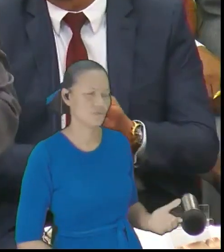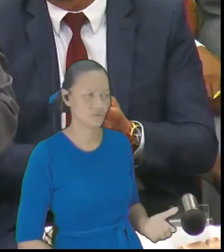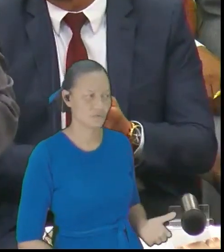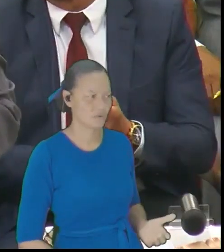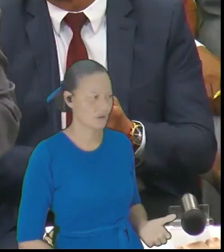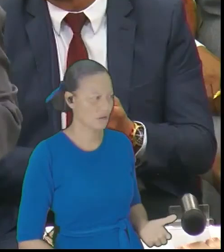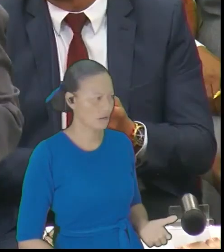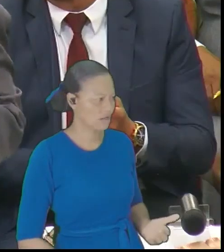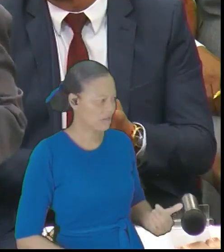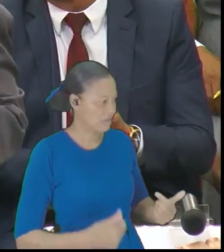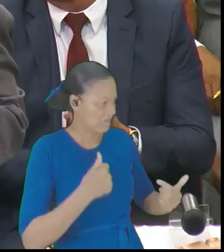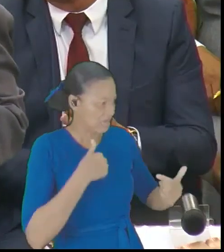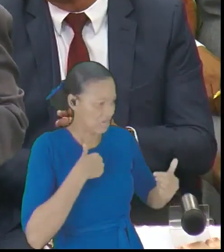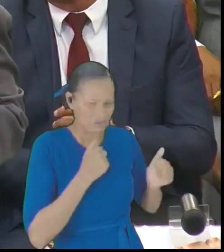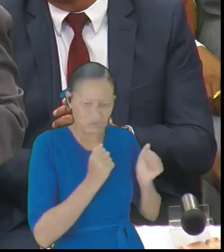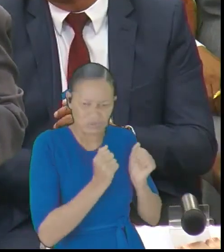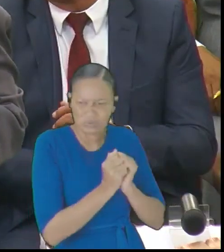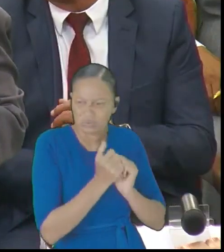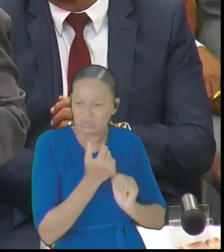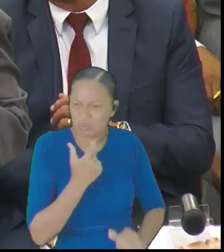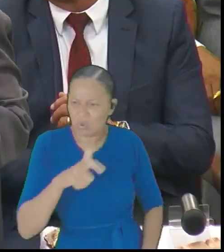para quem?